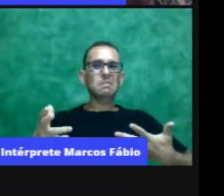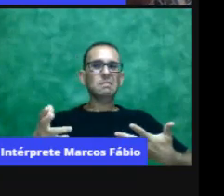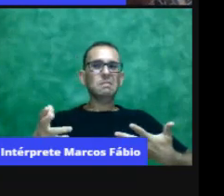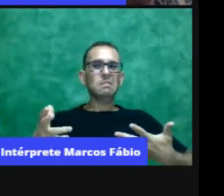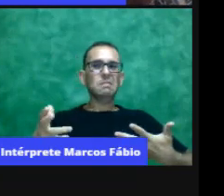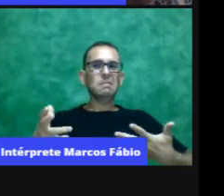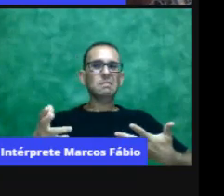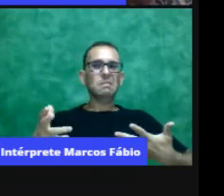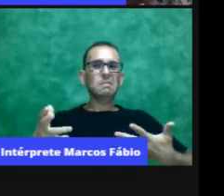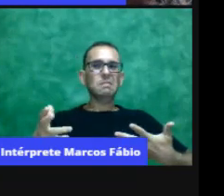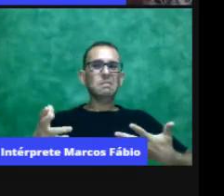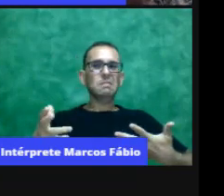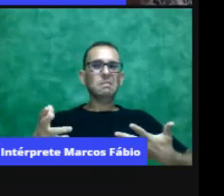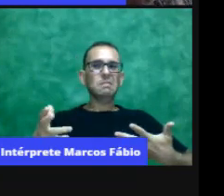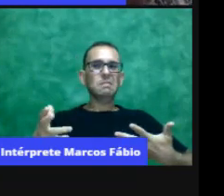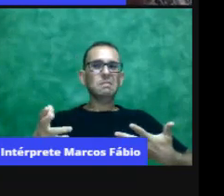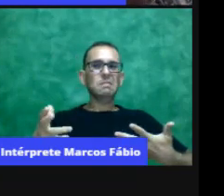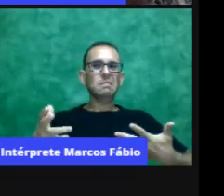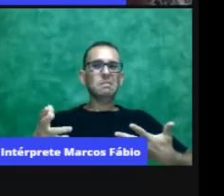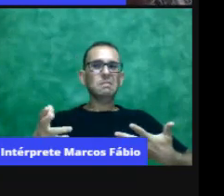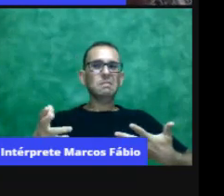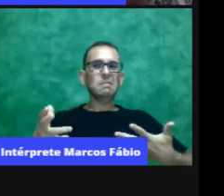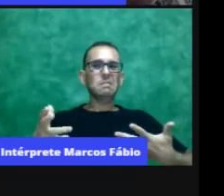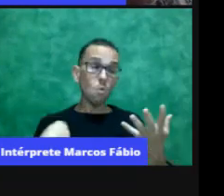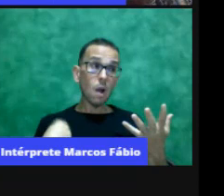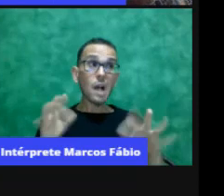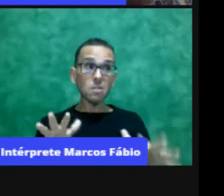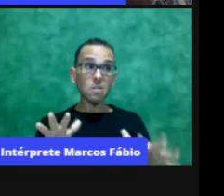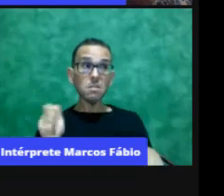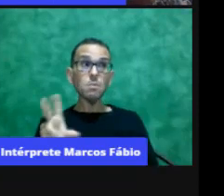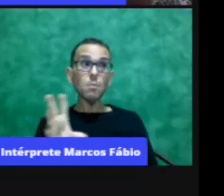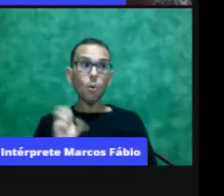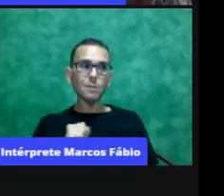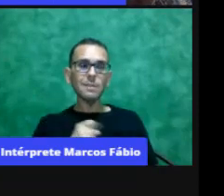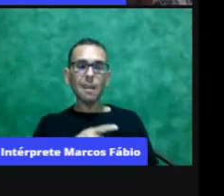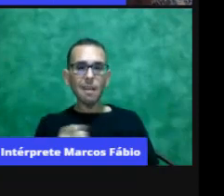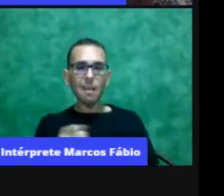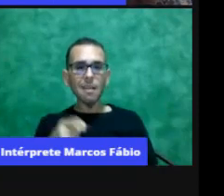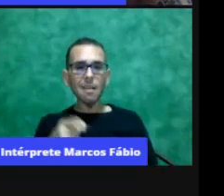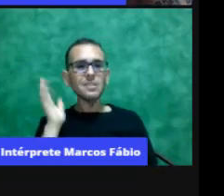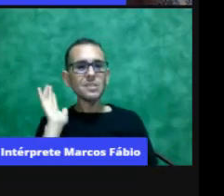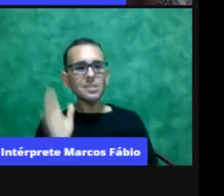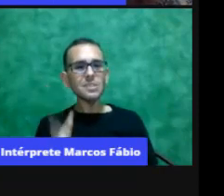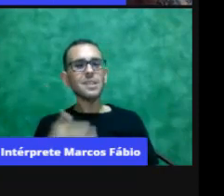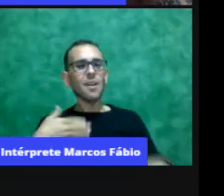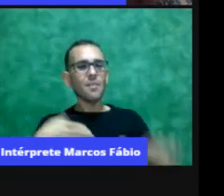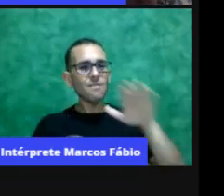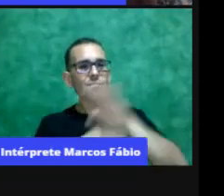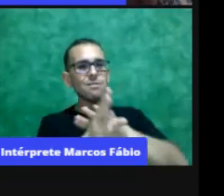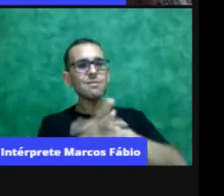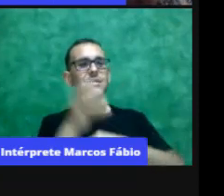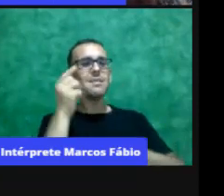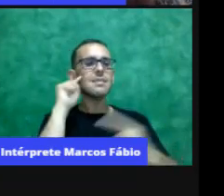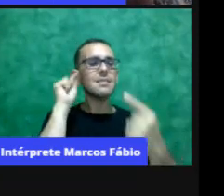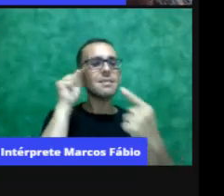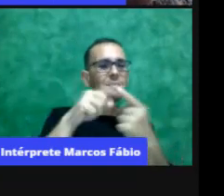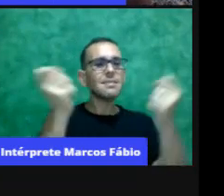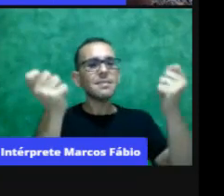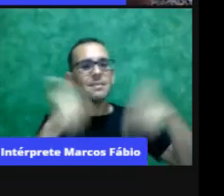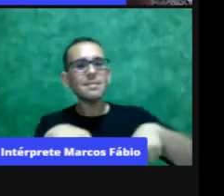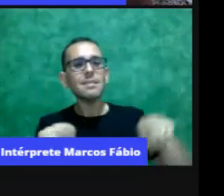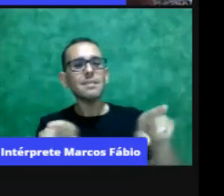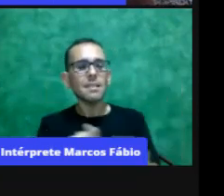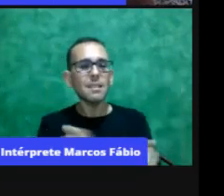em tecnologia. Quer dizer, eu até sempre gostei disso, eu já fui, né, CESPTEC, essas questões,